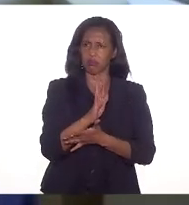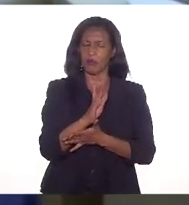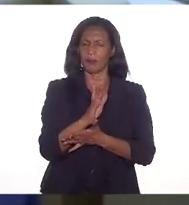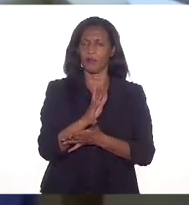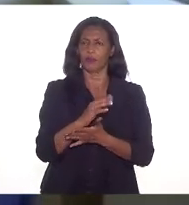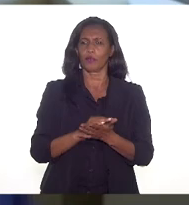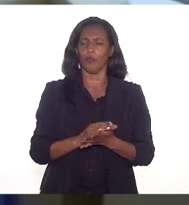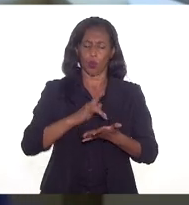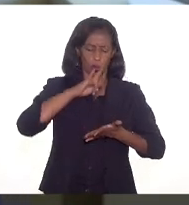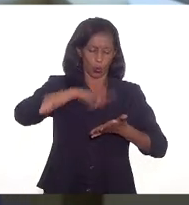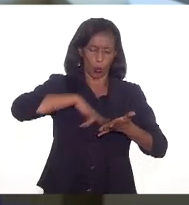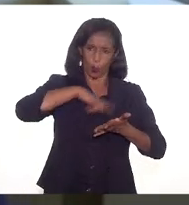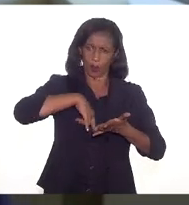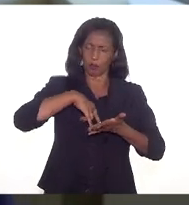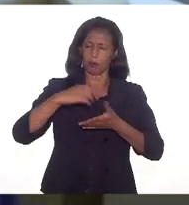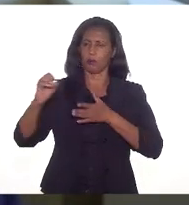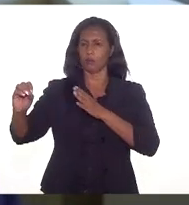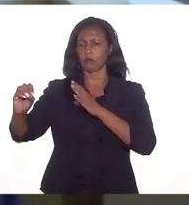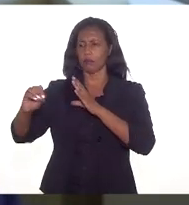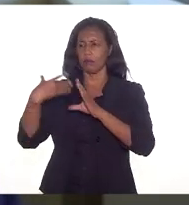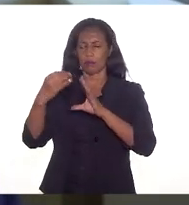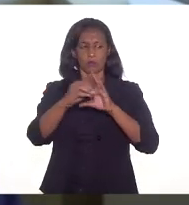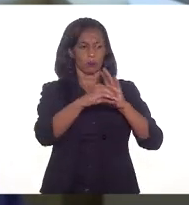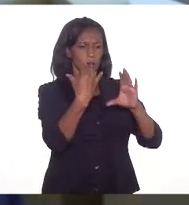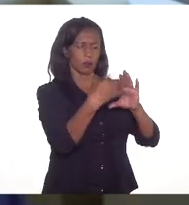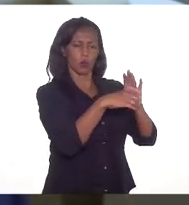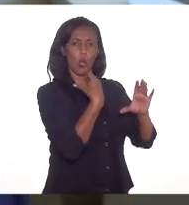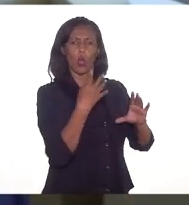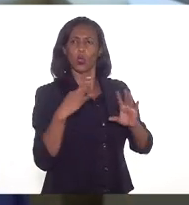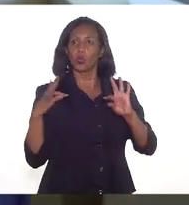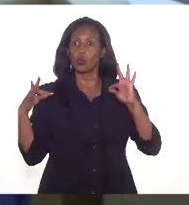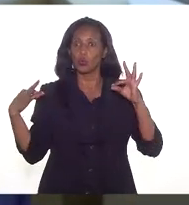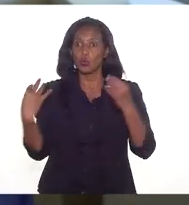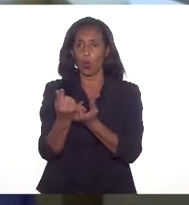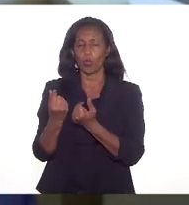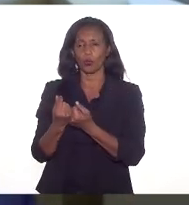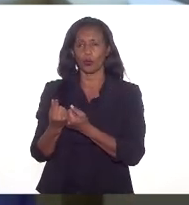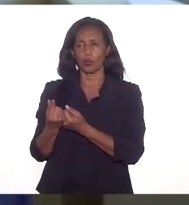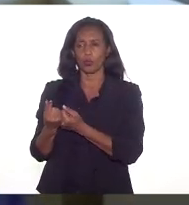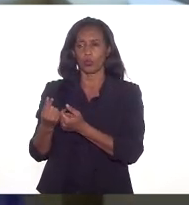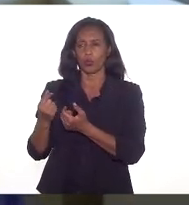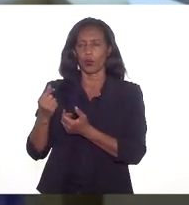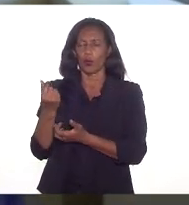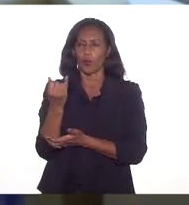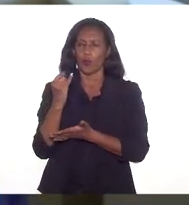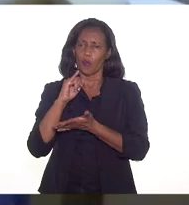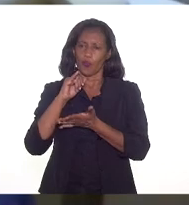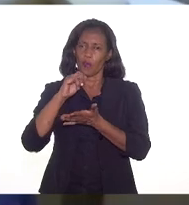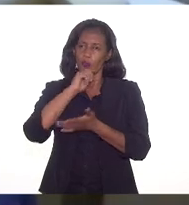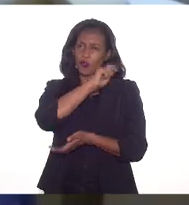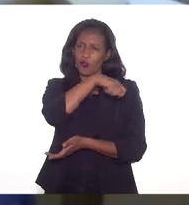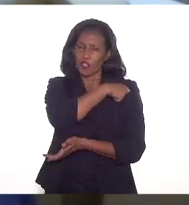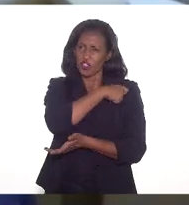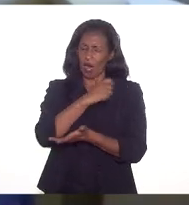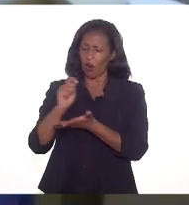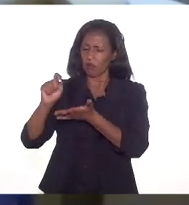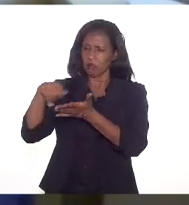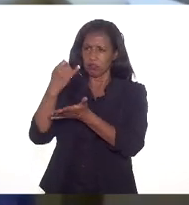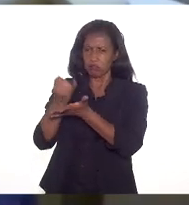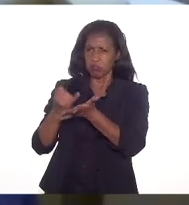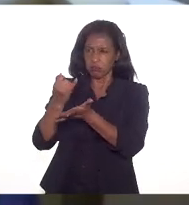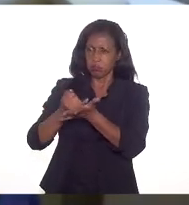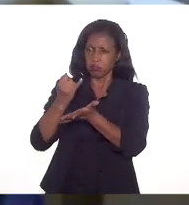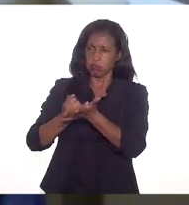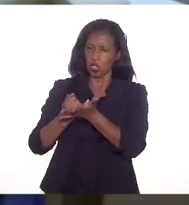para que nos seja enviado todos os benefícios fiscais que que o governo do Estado já deu em todos